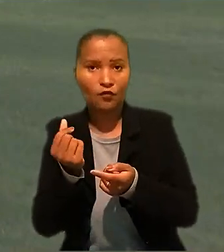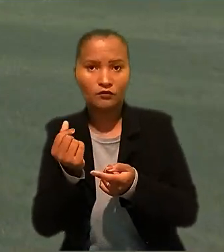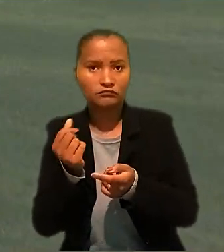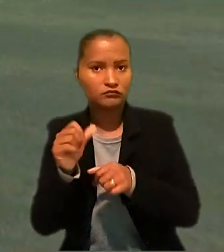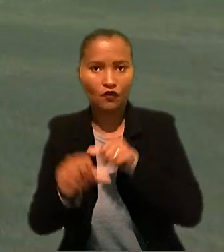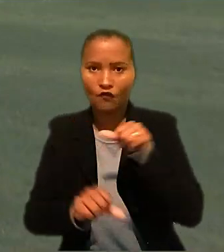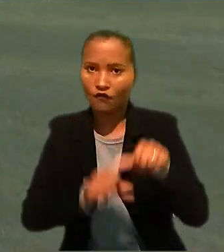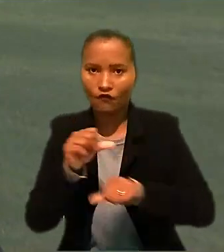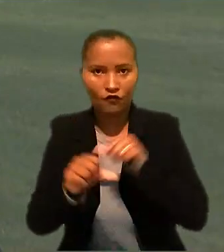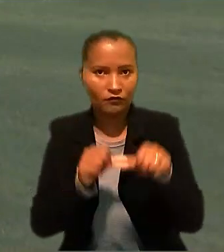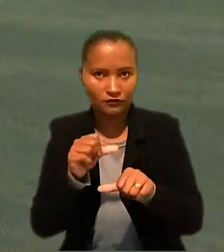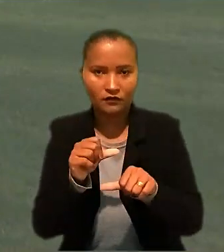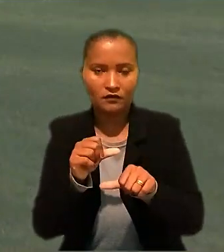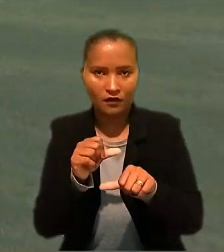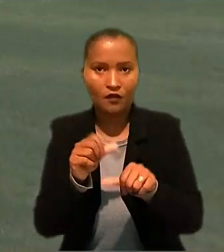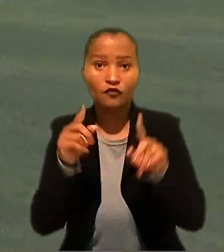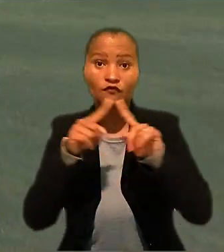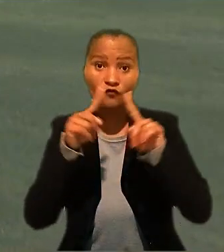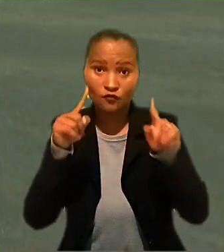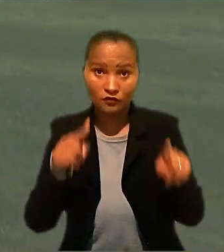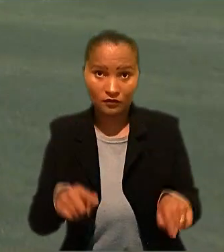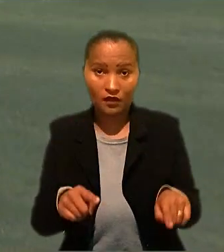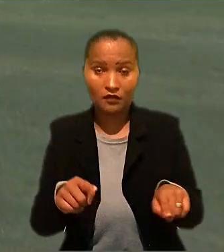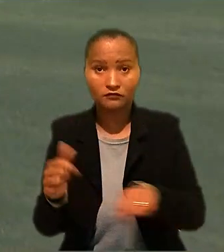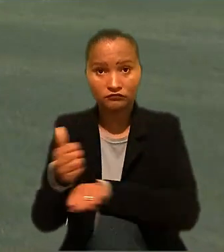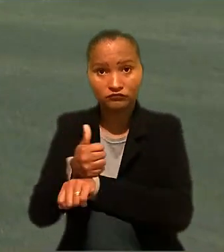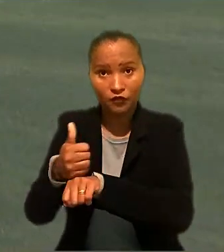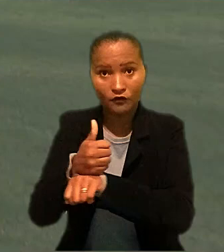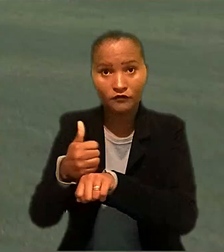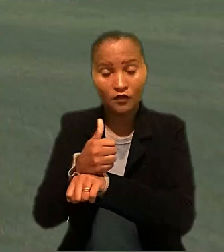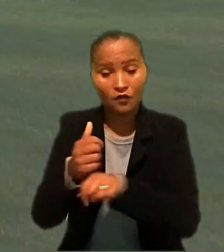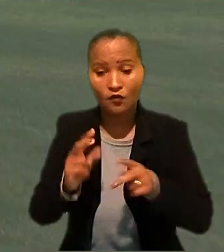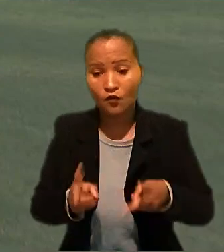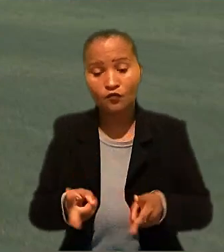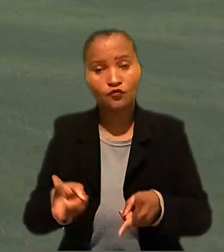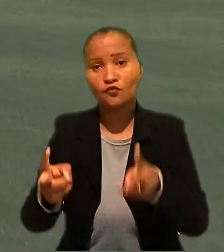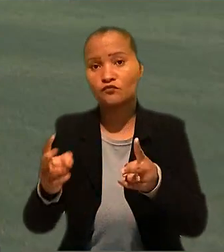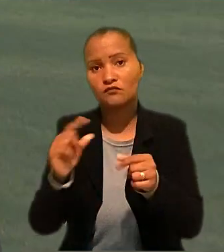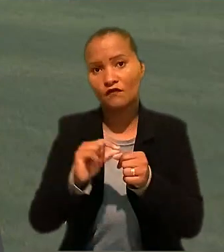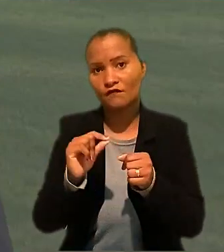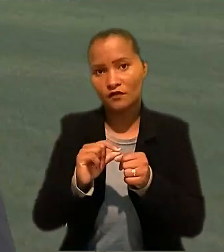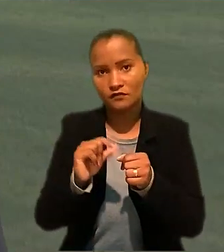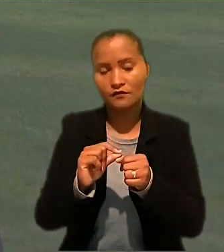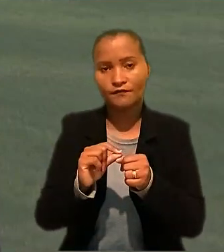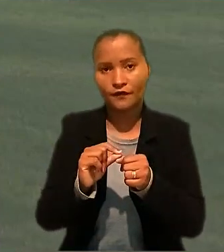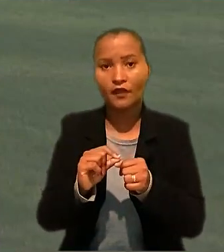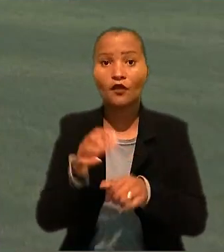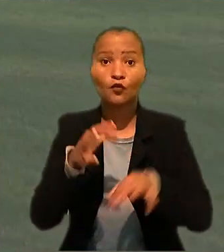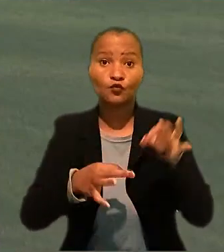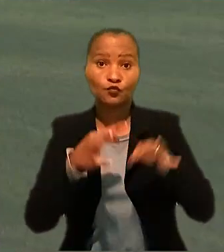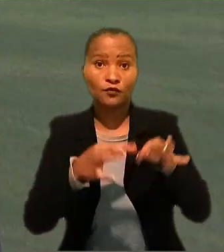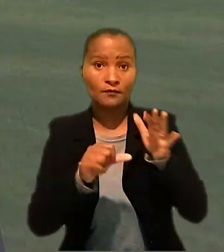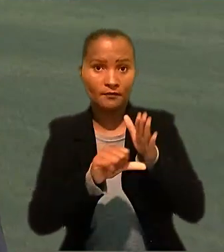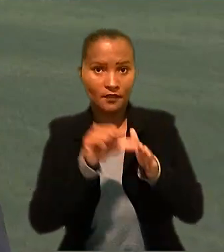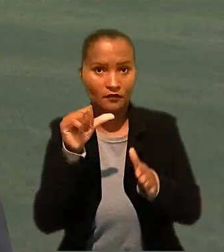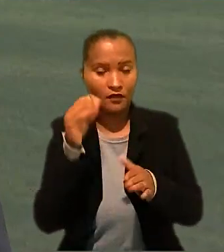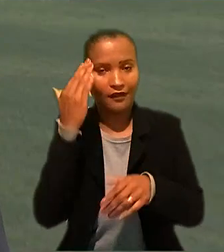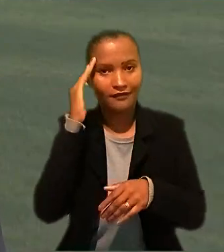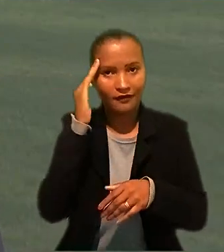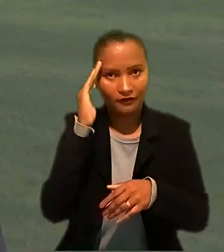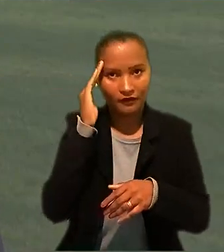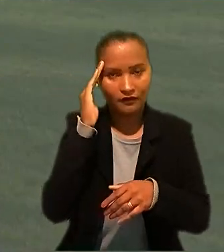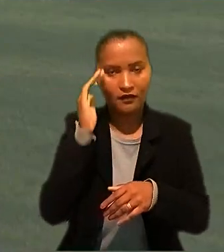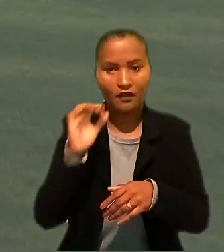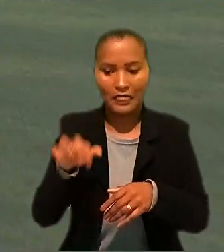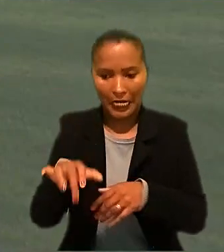não foi alterado e os empregados que ocupam a função continuam a exercê-la. O juízo de primeiro grau entendeu, no